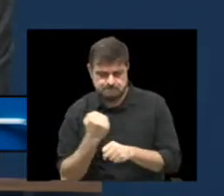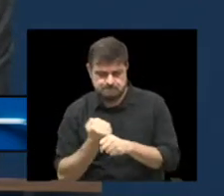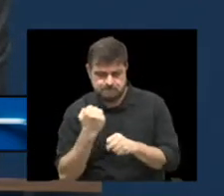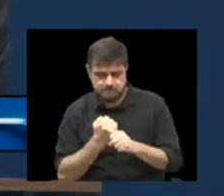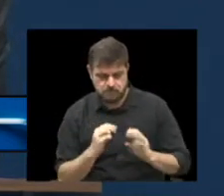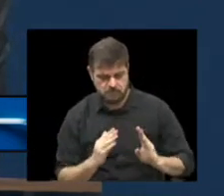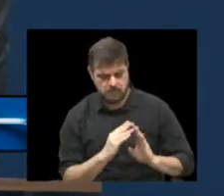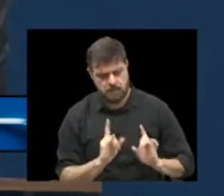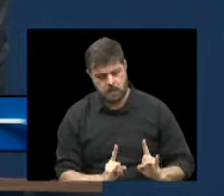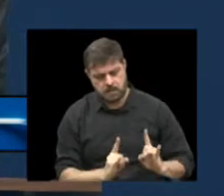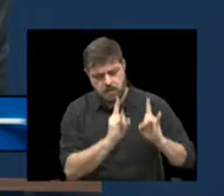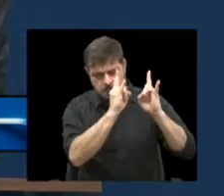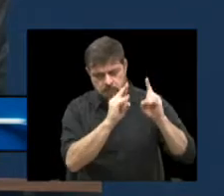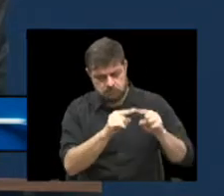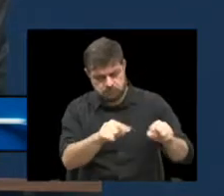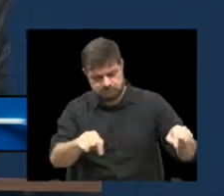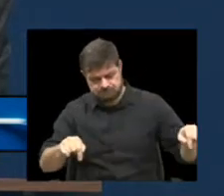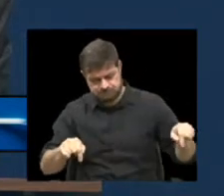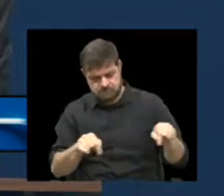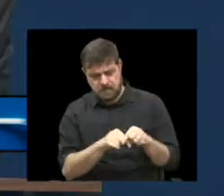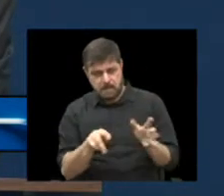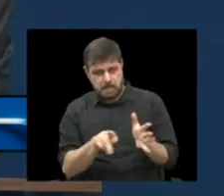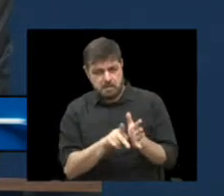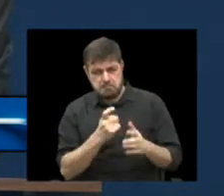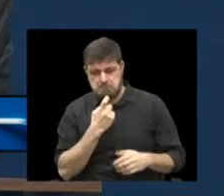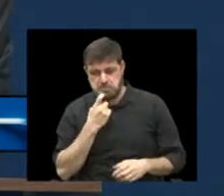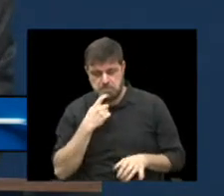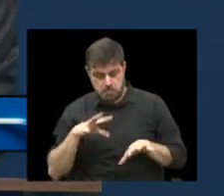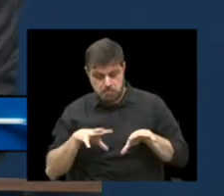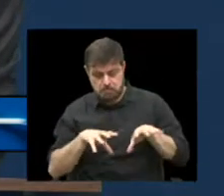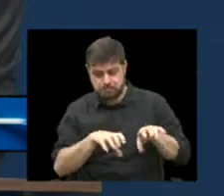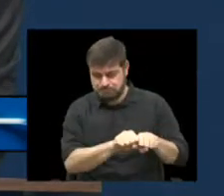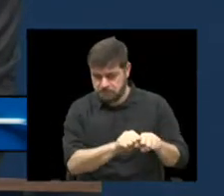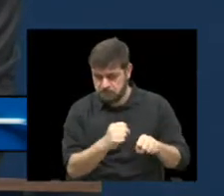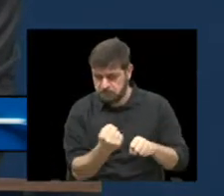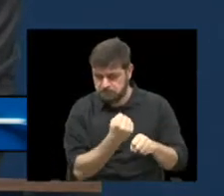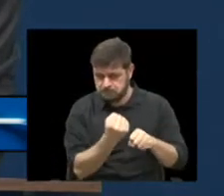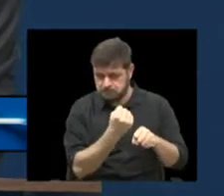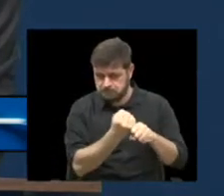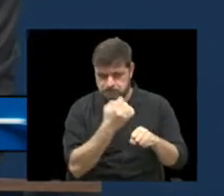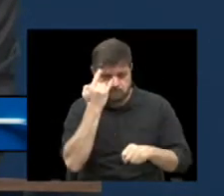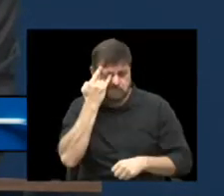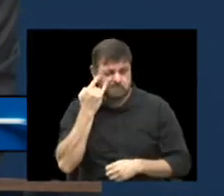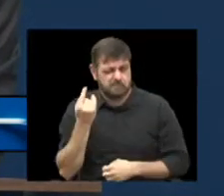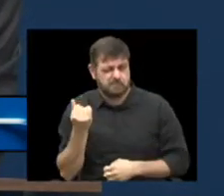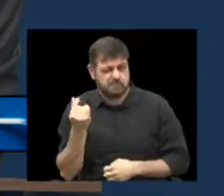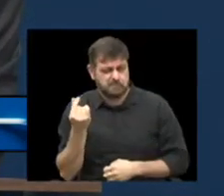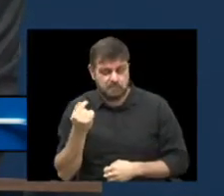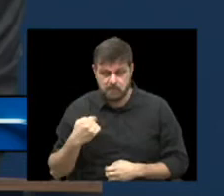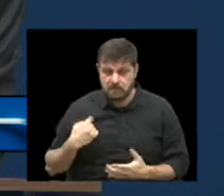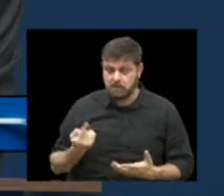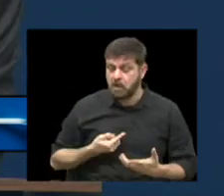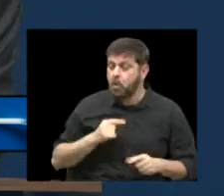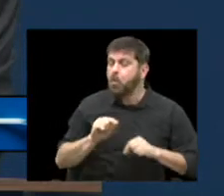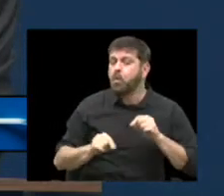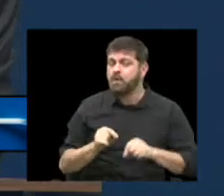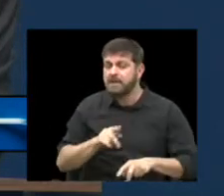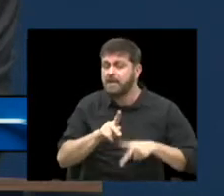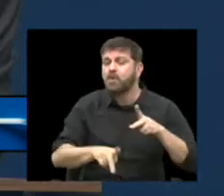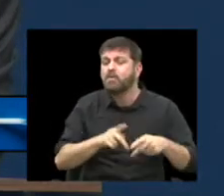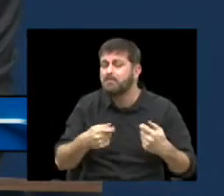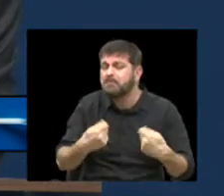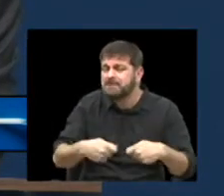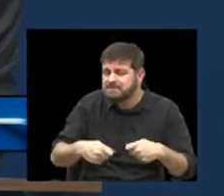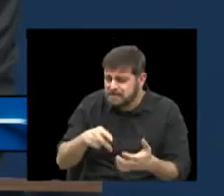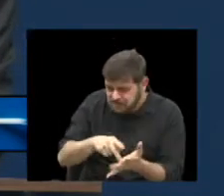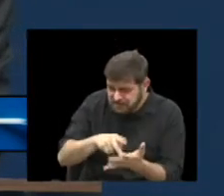com os espaços, os territórios da cidade de Campinas, né, e muito menos o que é, de fato, a necessidade da nossa